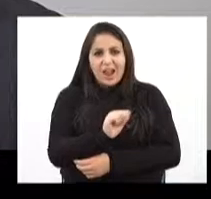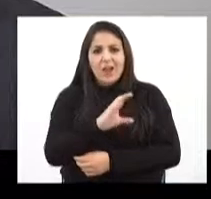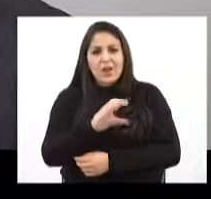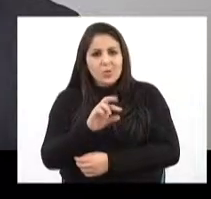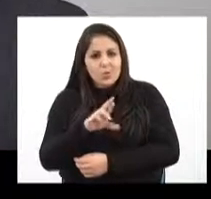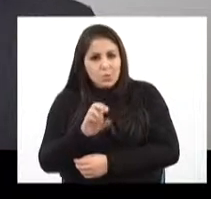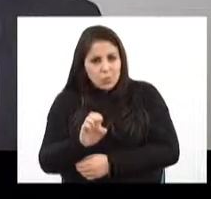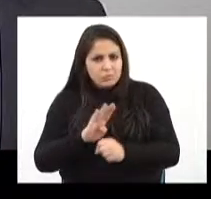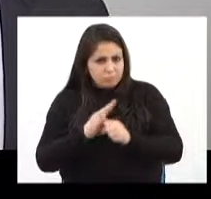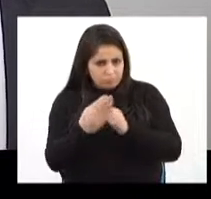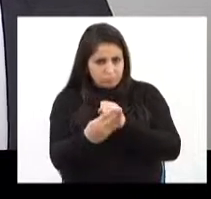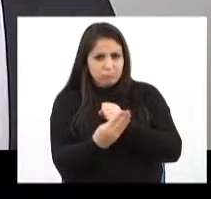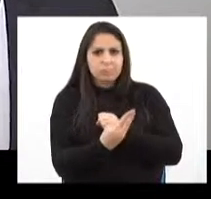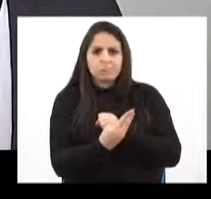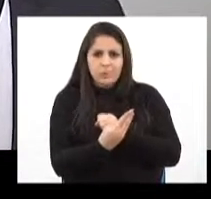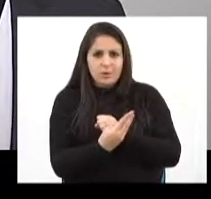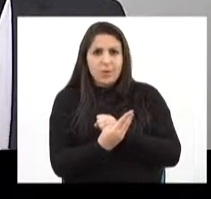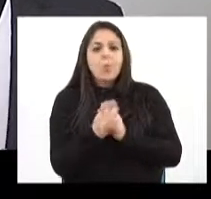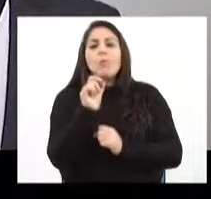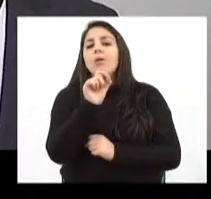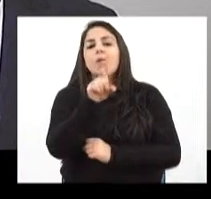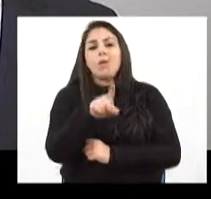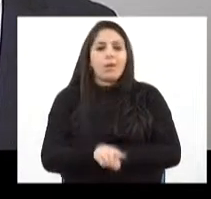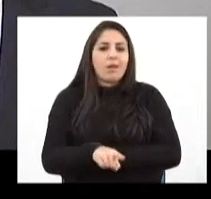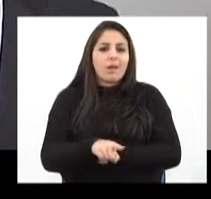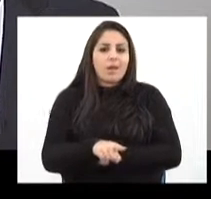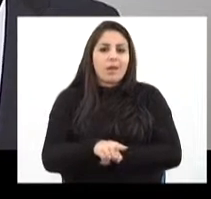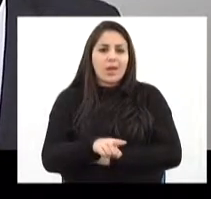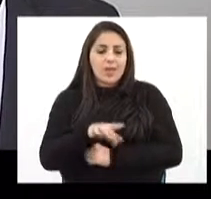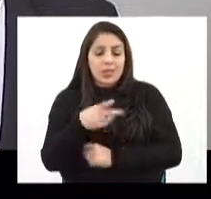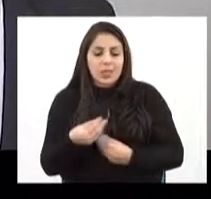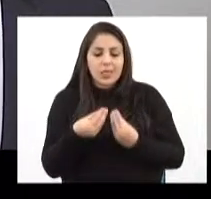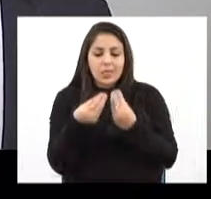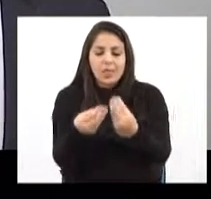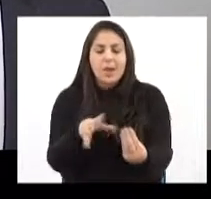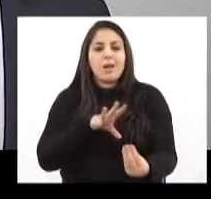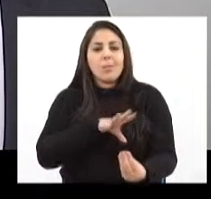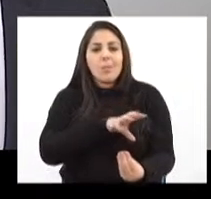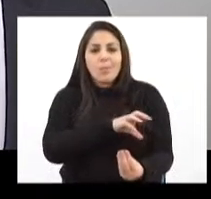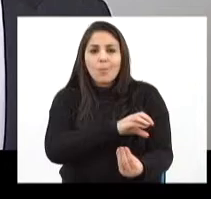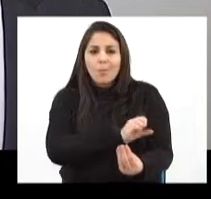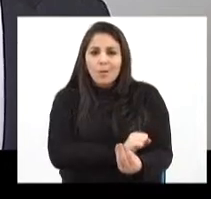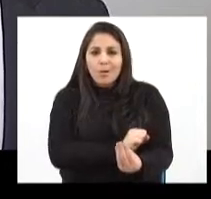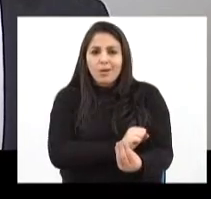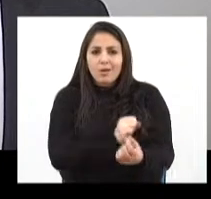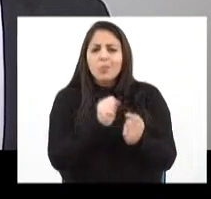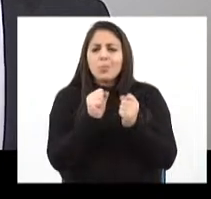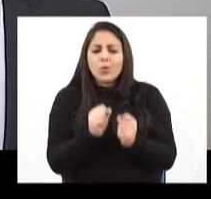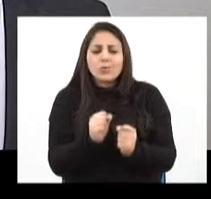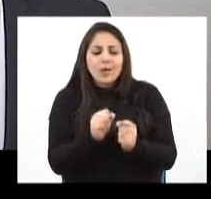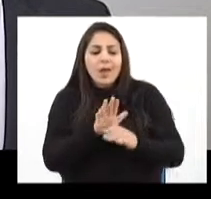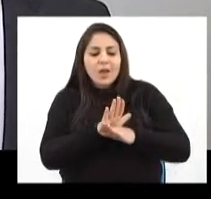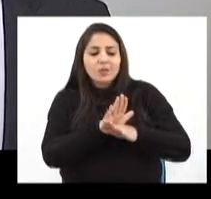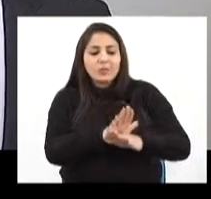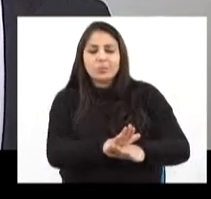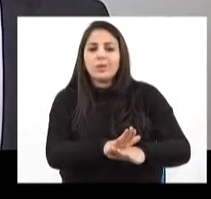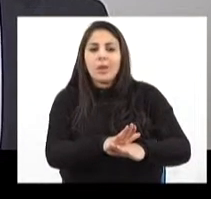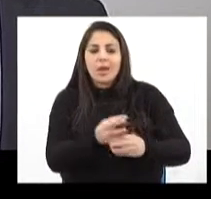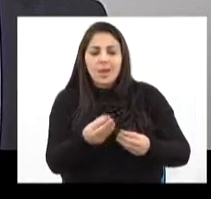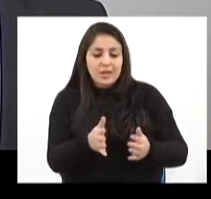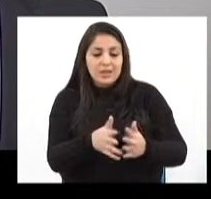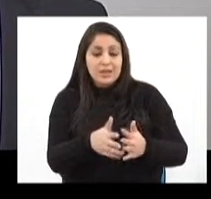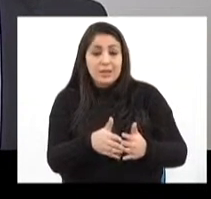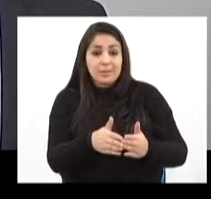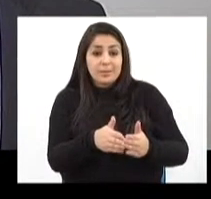Fundo e tantas outras comunidades, o que é dar amor, o que é poder defender o próximo